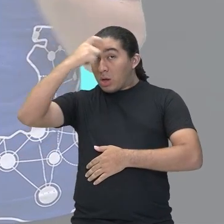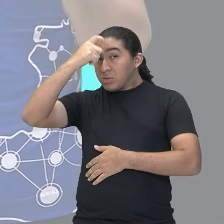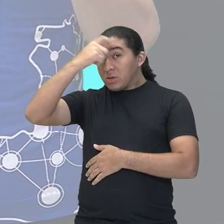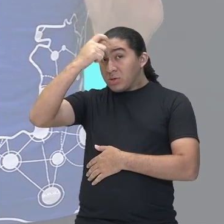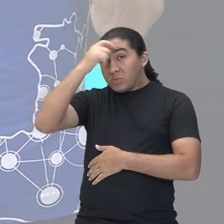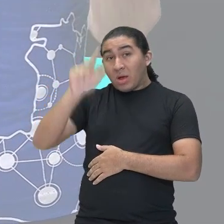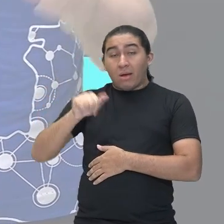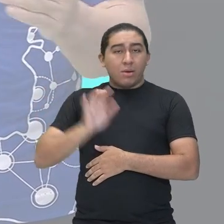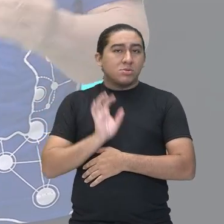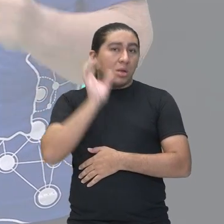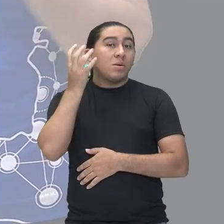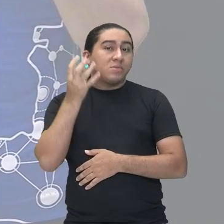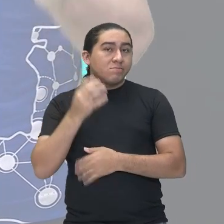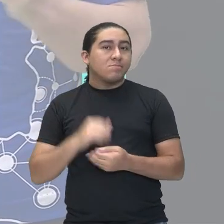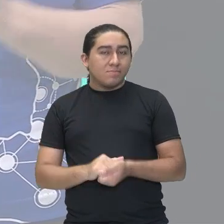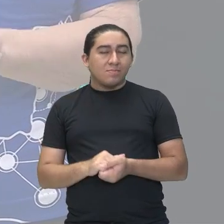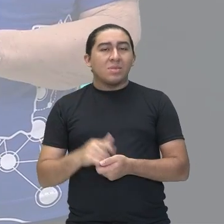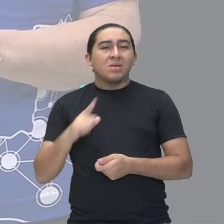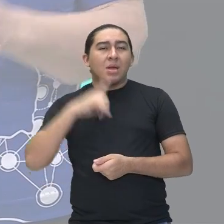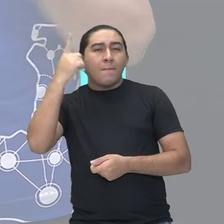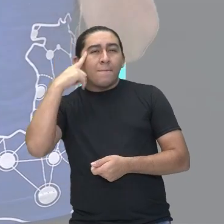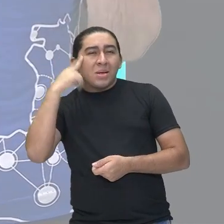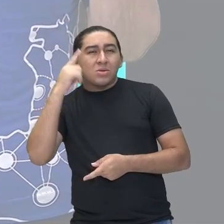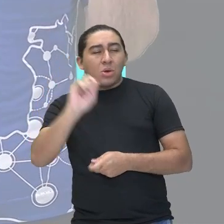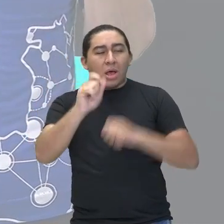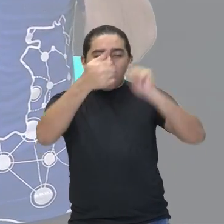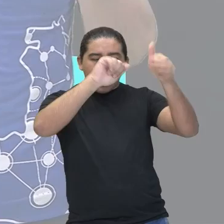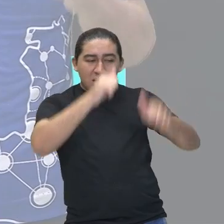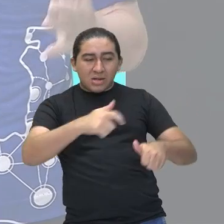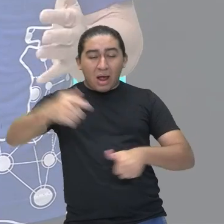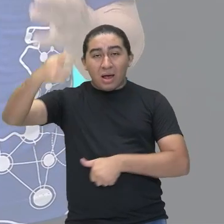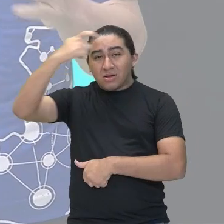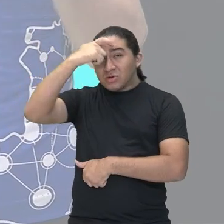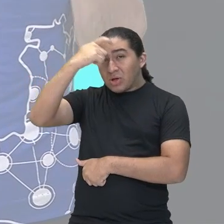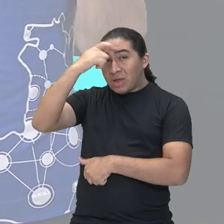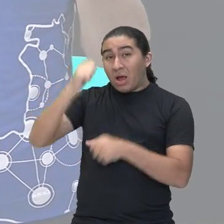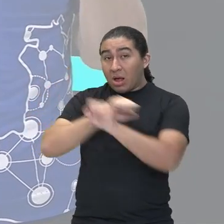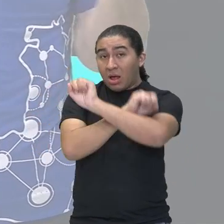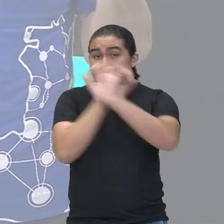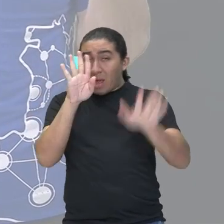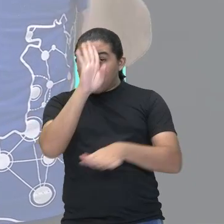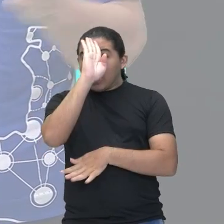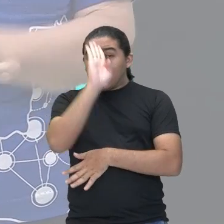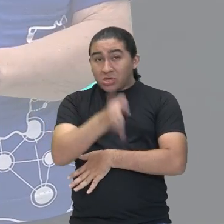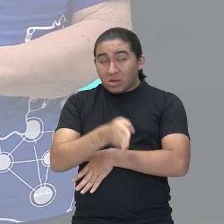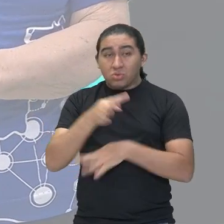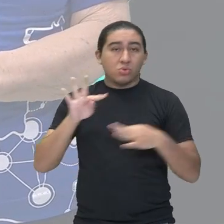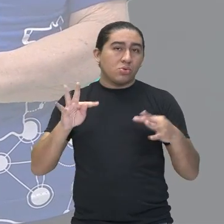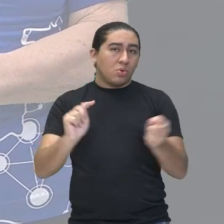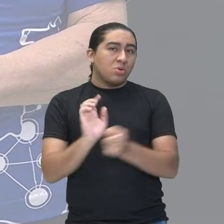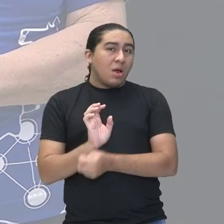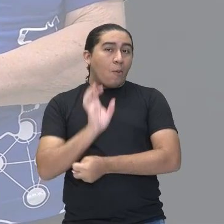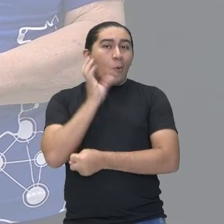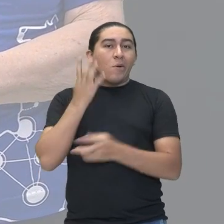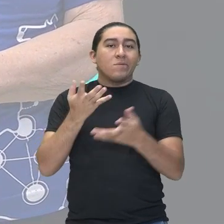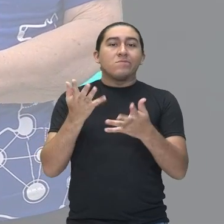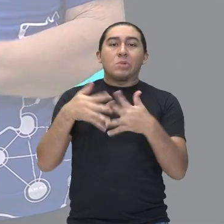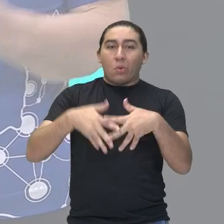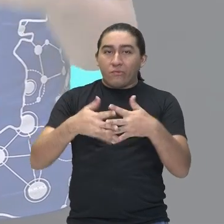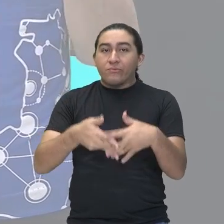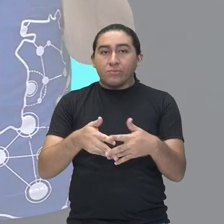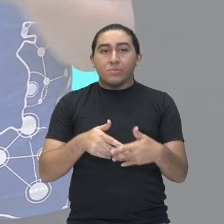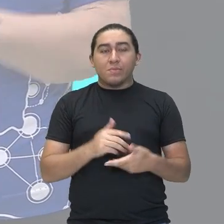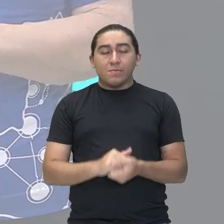acontecendo, buscando racionalizar as coisas, tentando ver de forma clara aquilo que era tão confuso para eles,